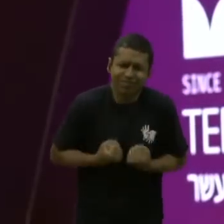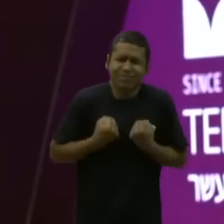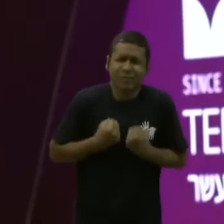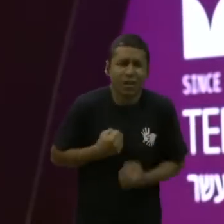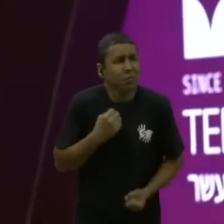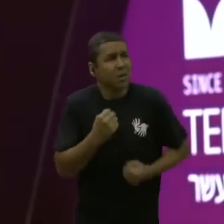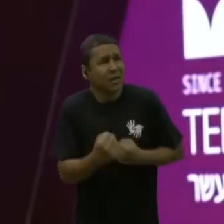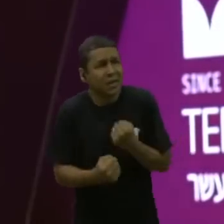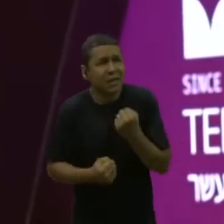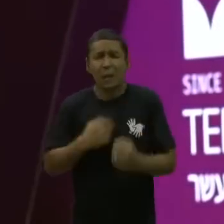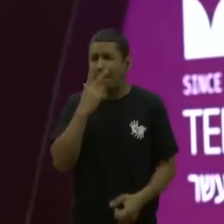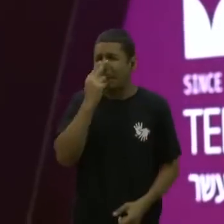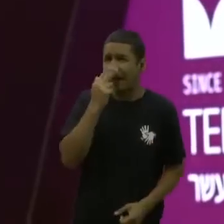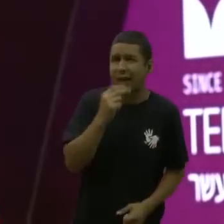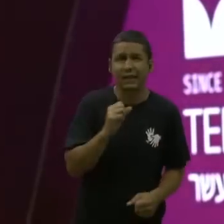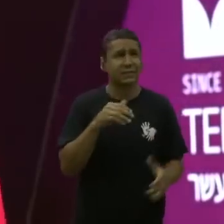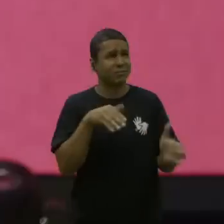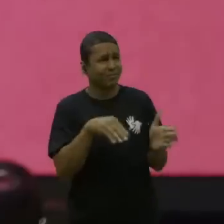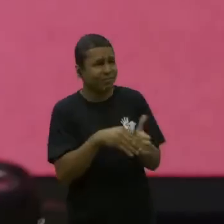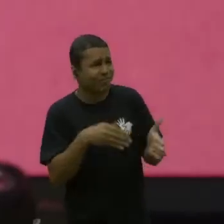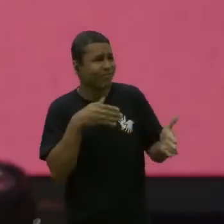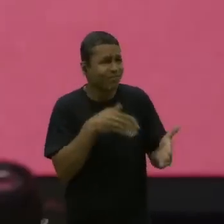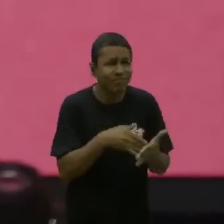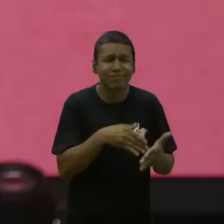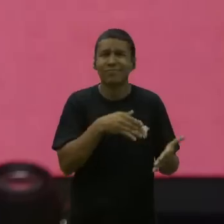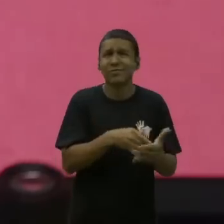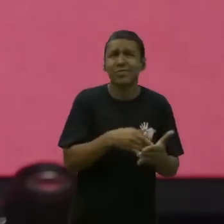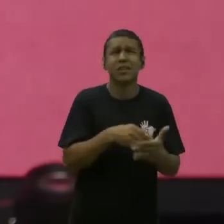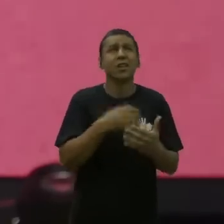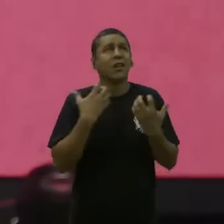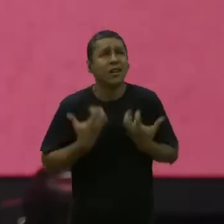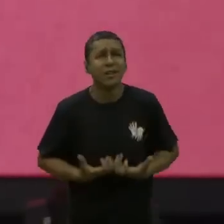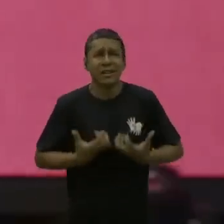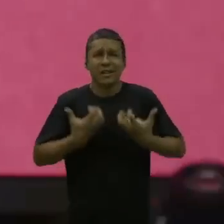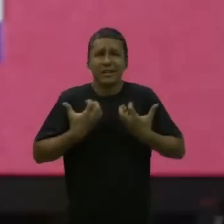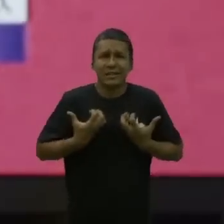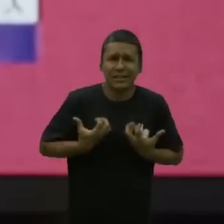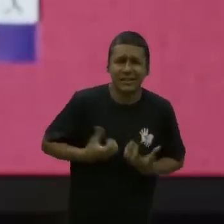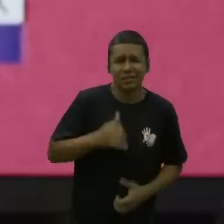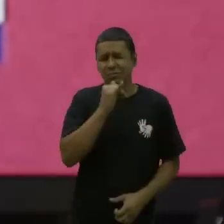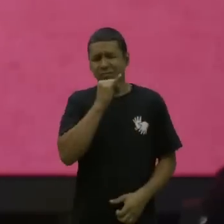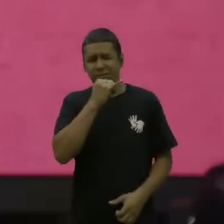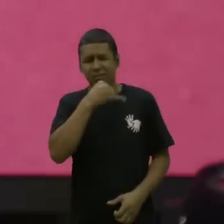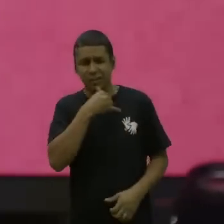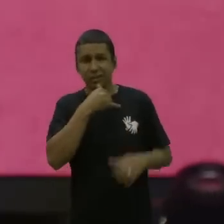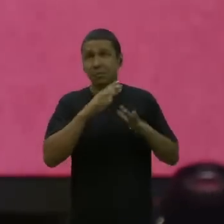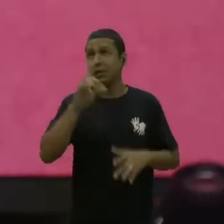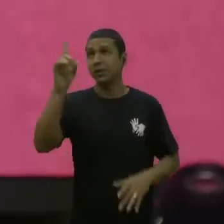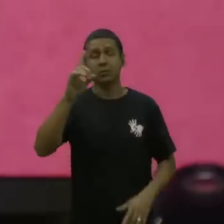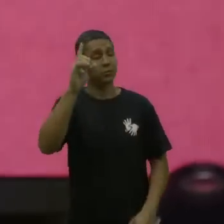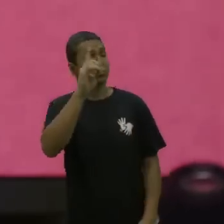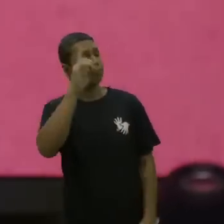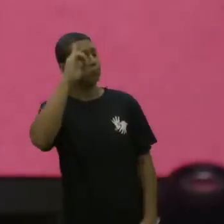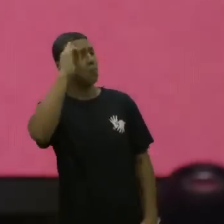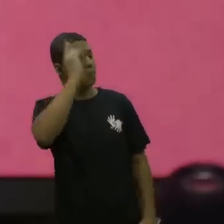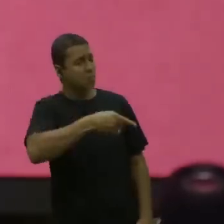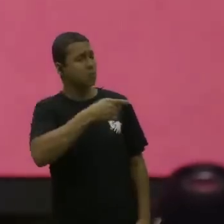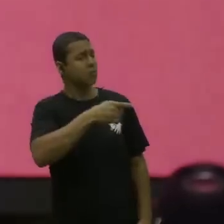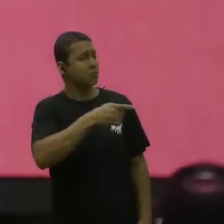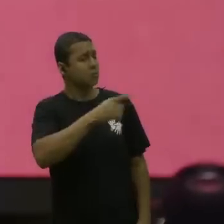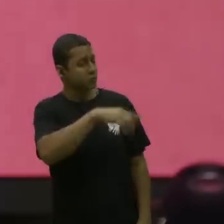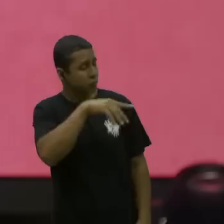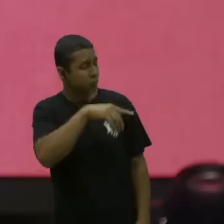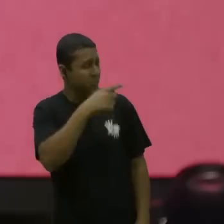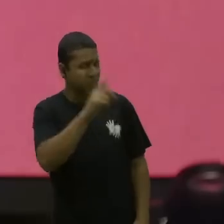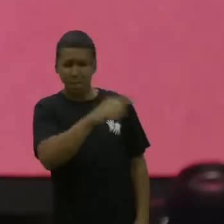caminhando, caminhando e parece que não chego a lugar nenhum, eu me sinto cansado, eu me sinto frustrado, Deus te trouxe aqui para te falar: você